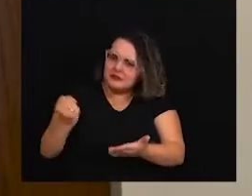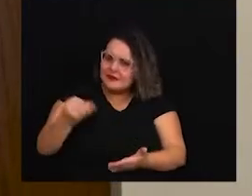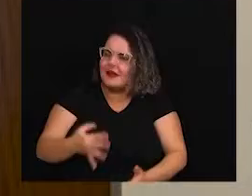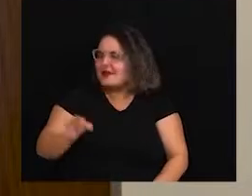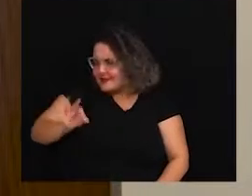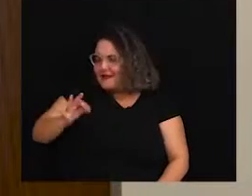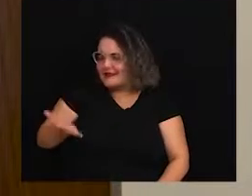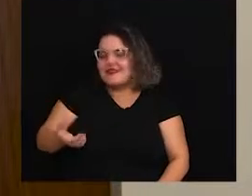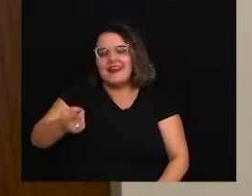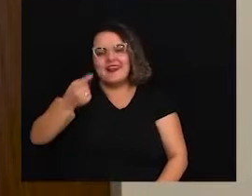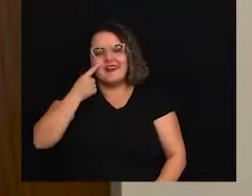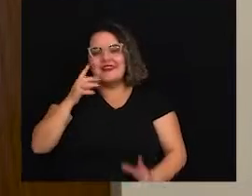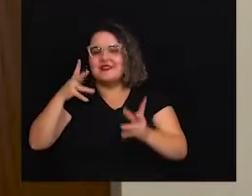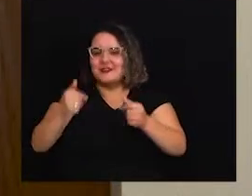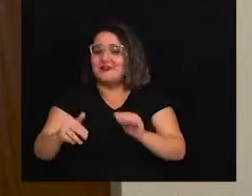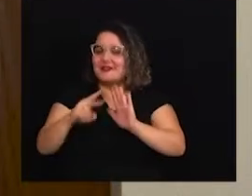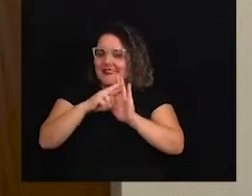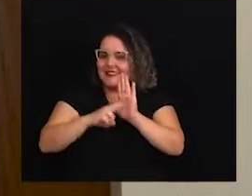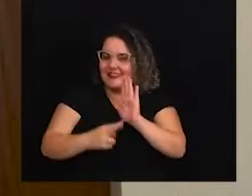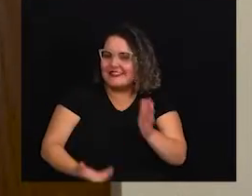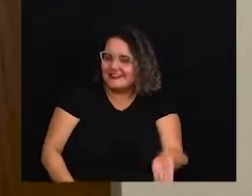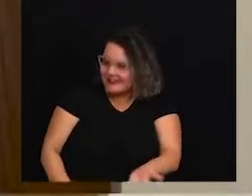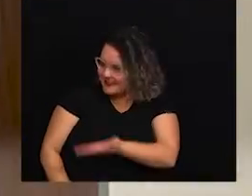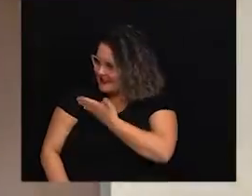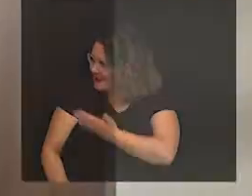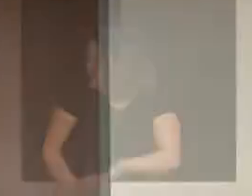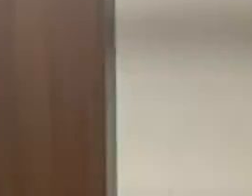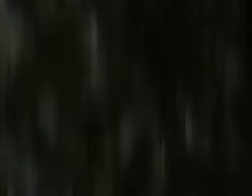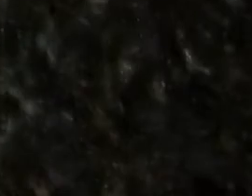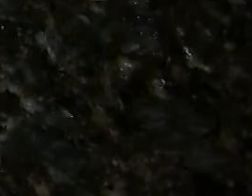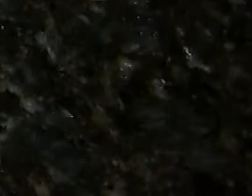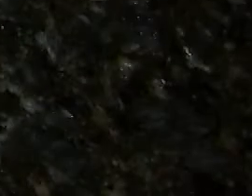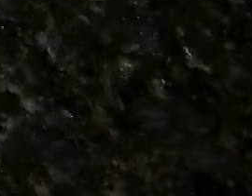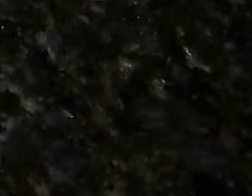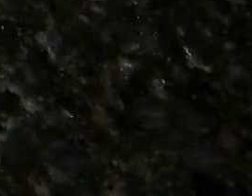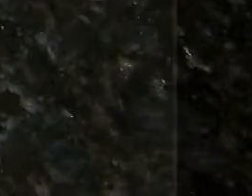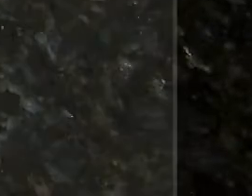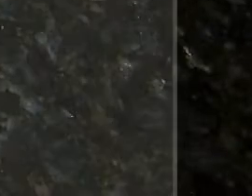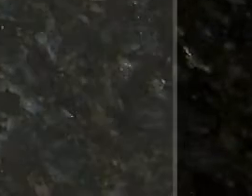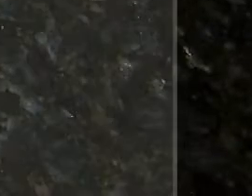Vamos quantidades, lá. Né? Sem dúvida. Então, confira aí tudo que vai na receita.